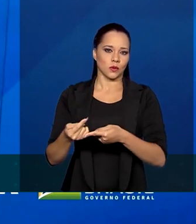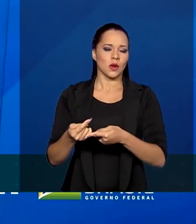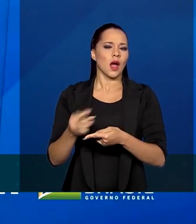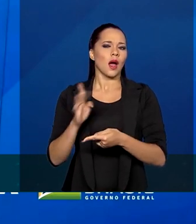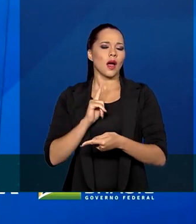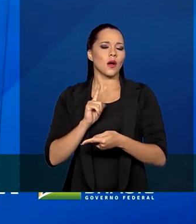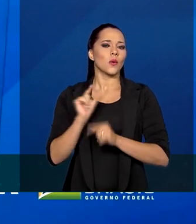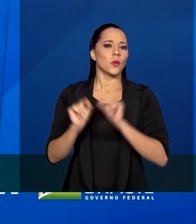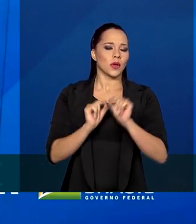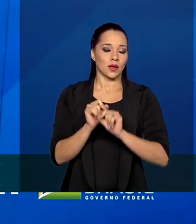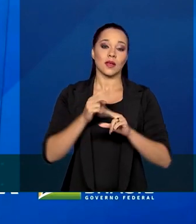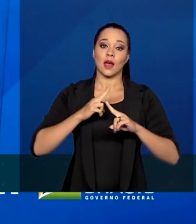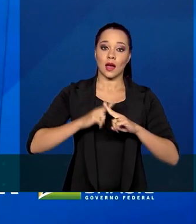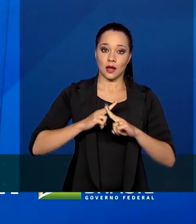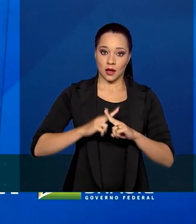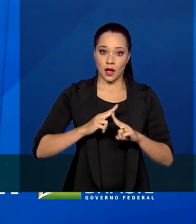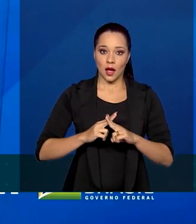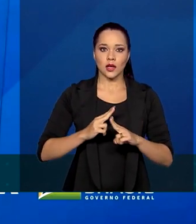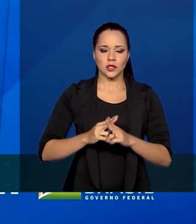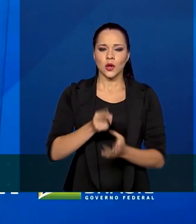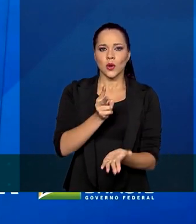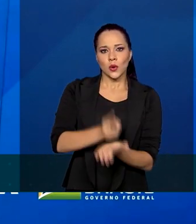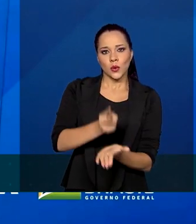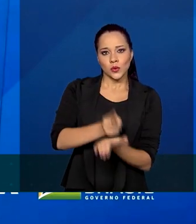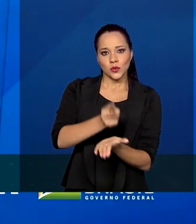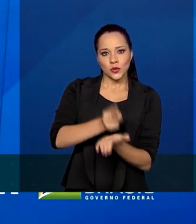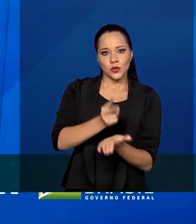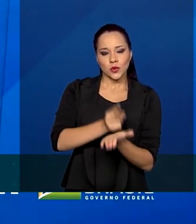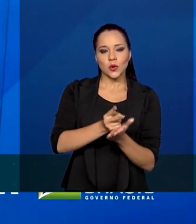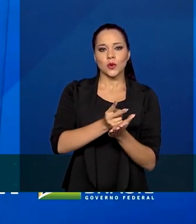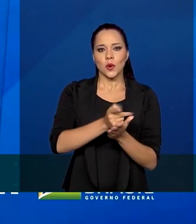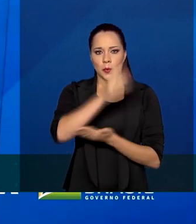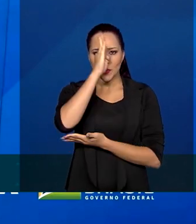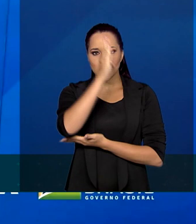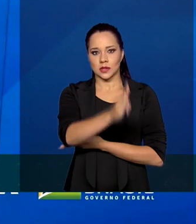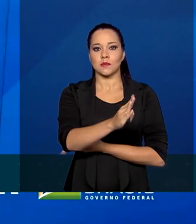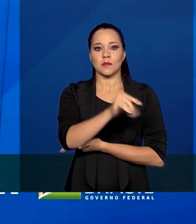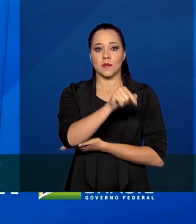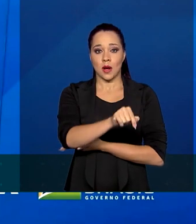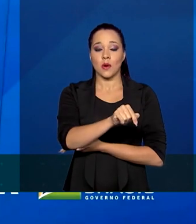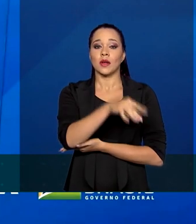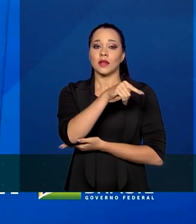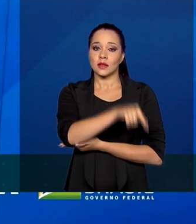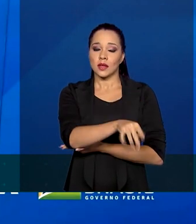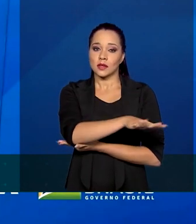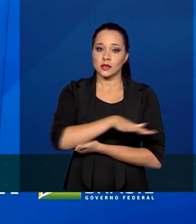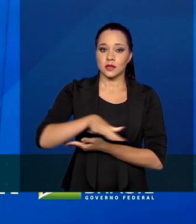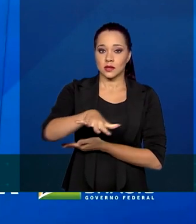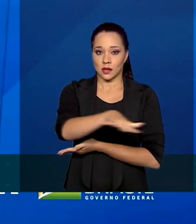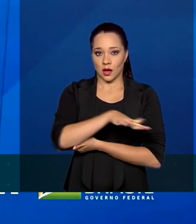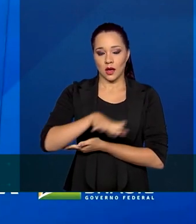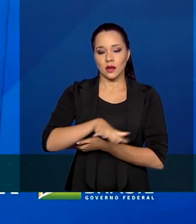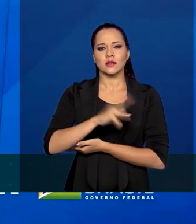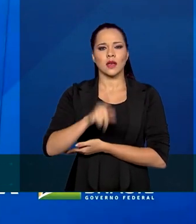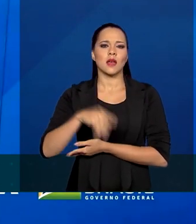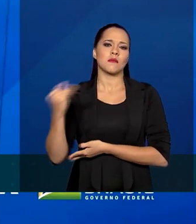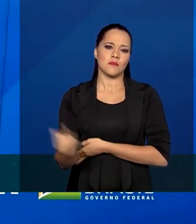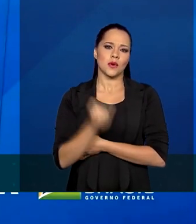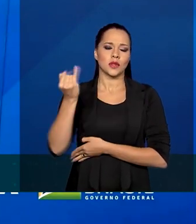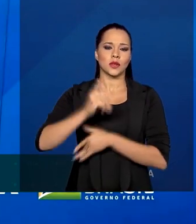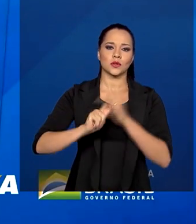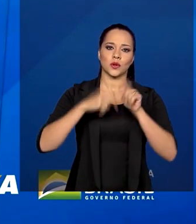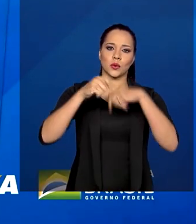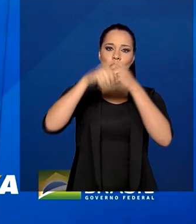que a Caixa mantenha o seu protagonismo nesse segmento fundamental na